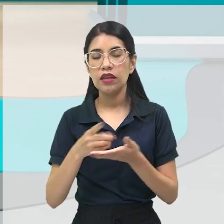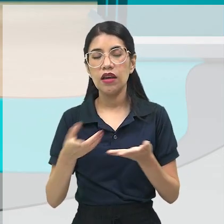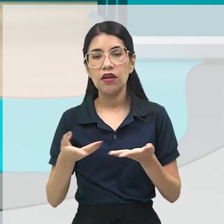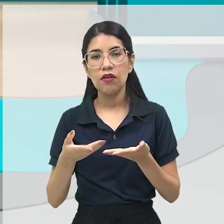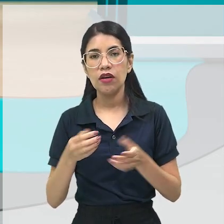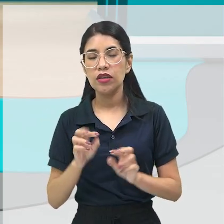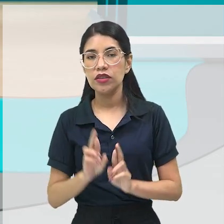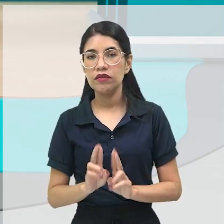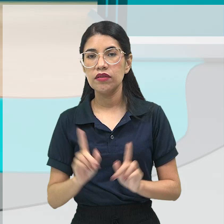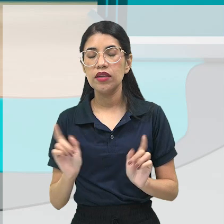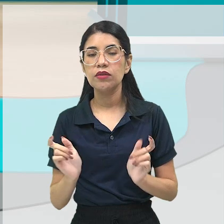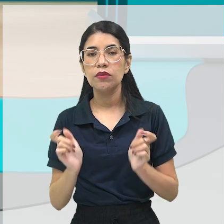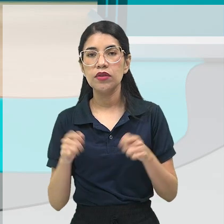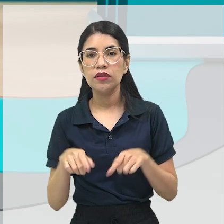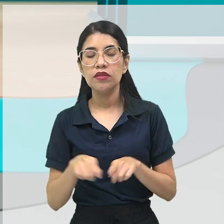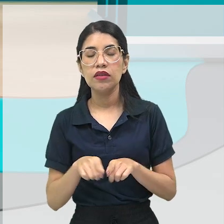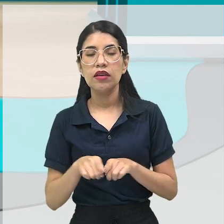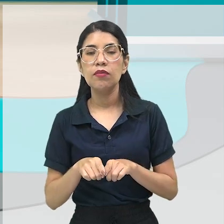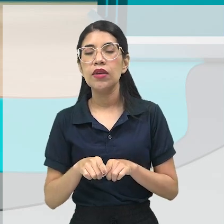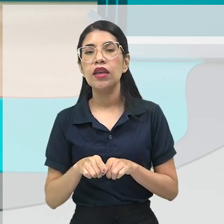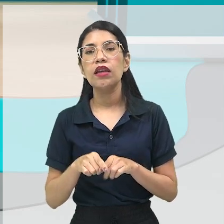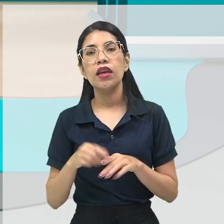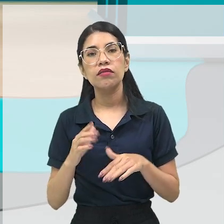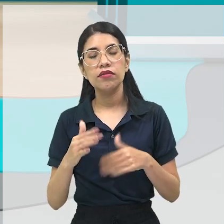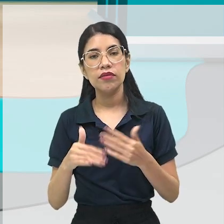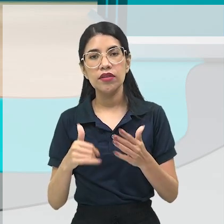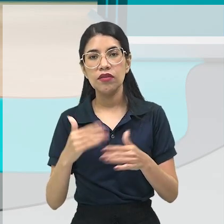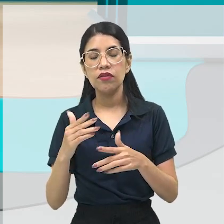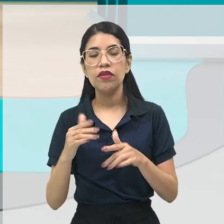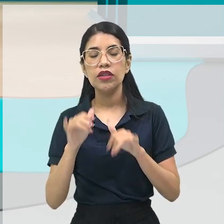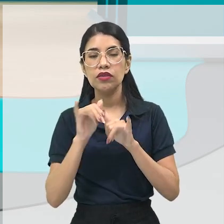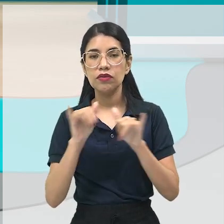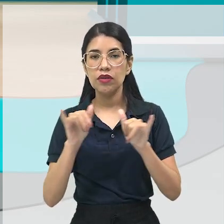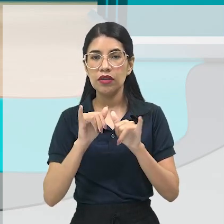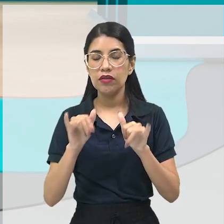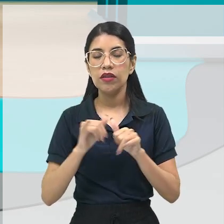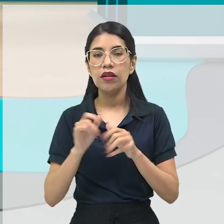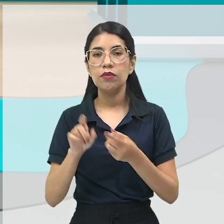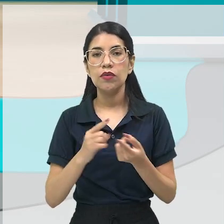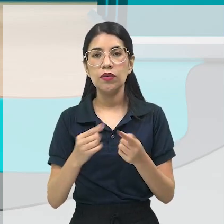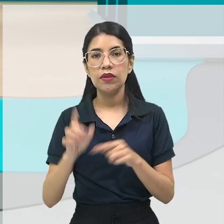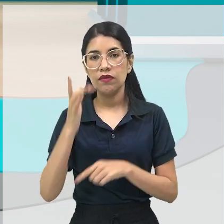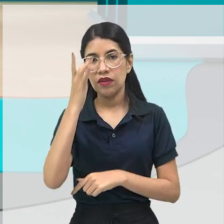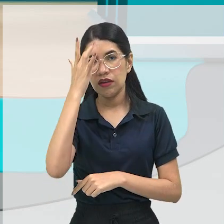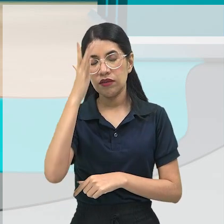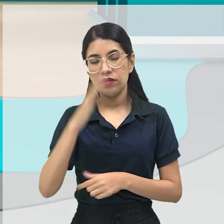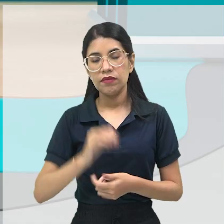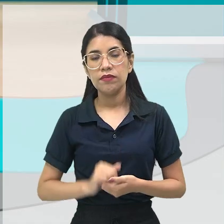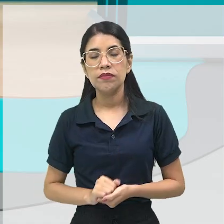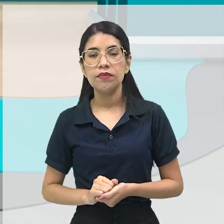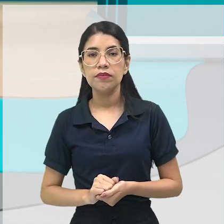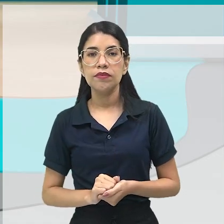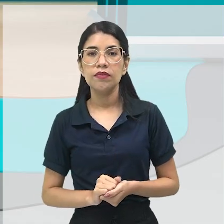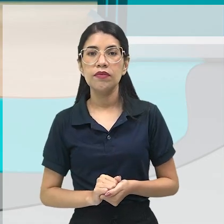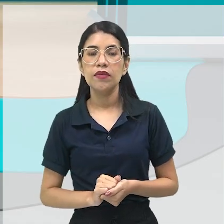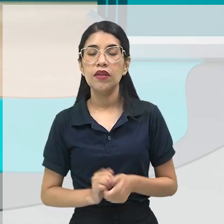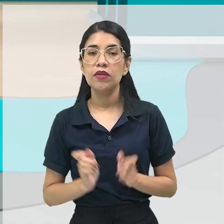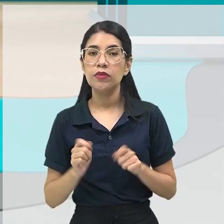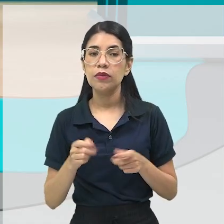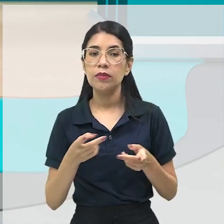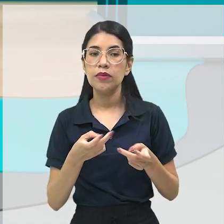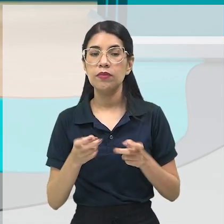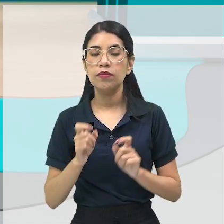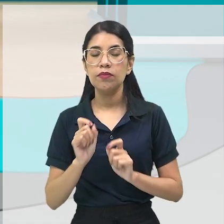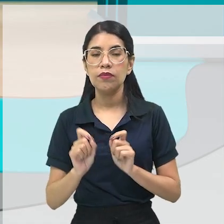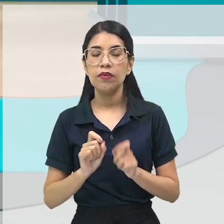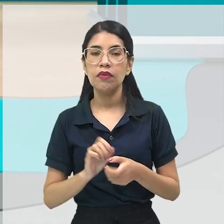não, eles conseguem também ir construindo sua carreira, divulgando a sua música de forma mais facilitada. Então aqui a gente conseguiu olhar